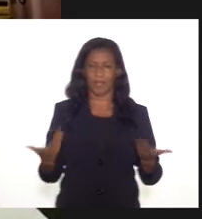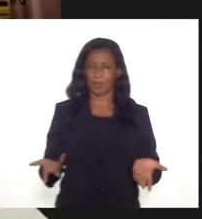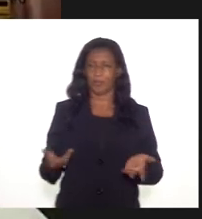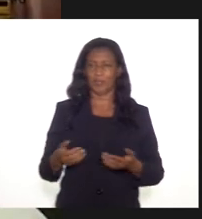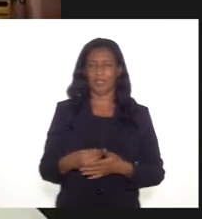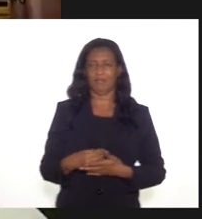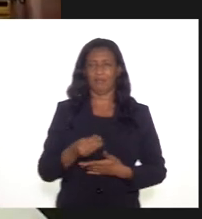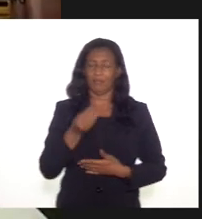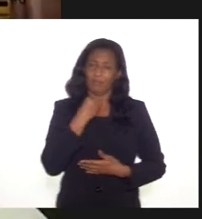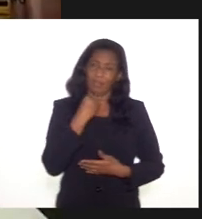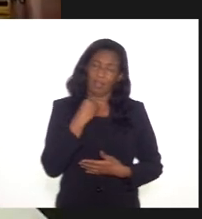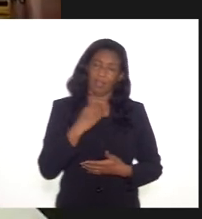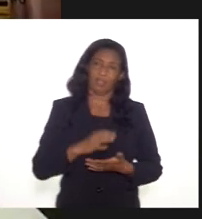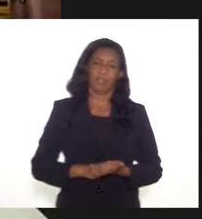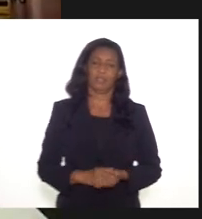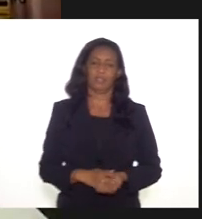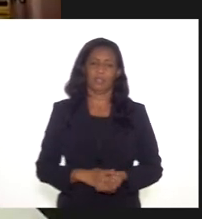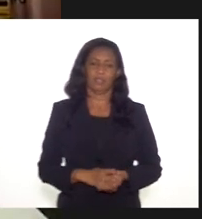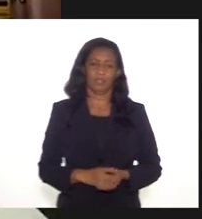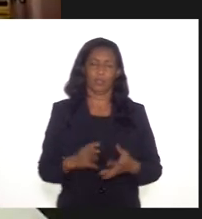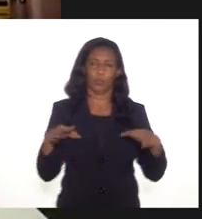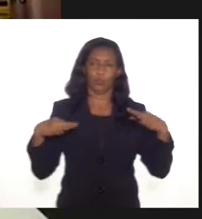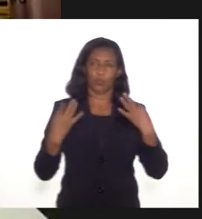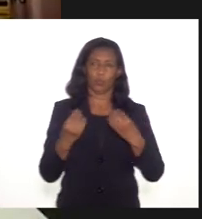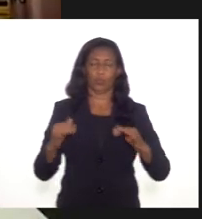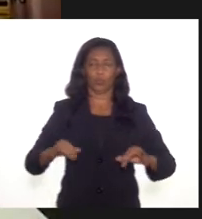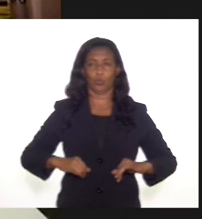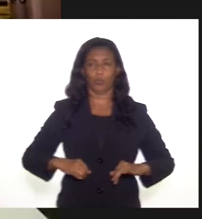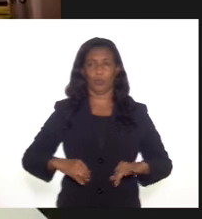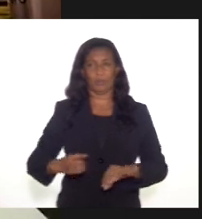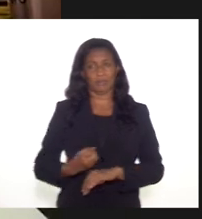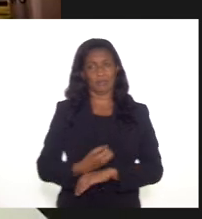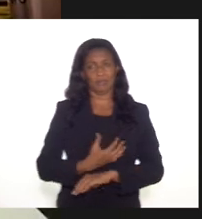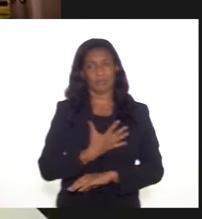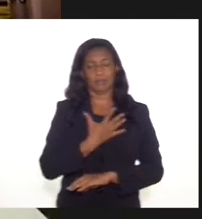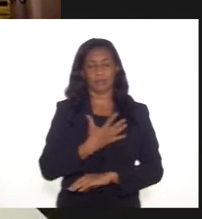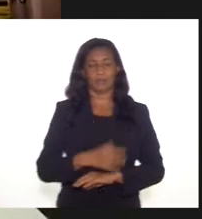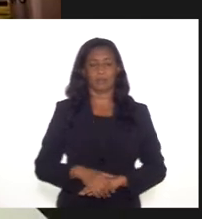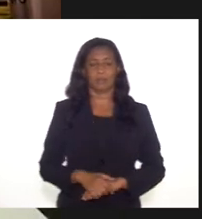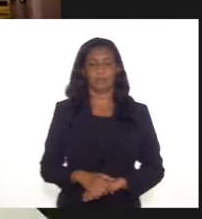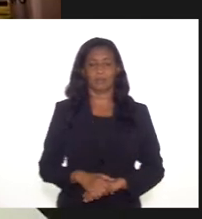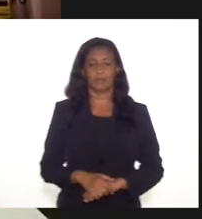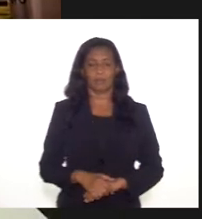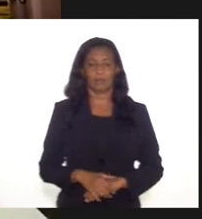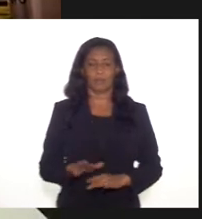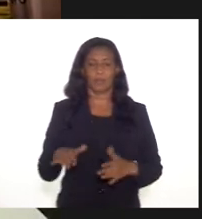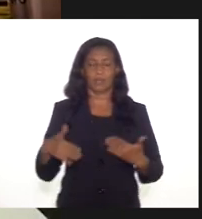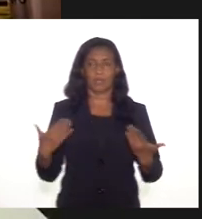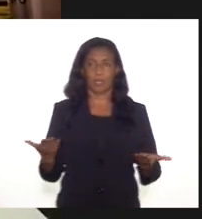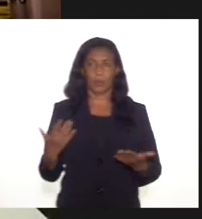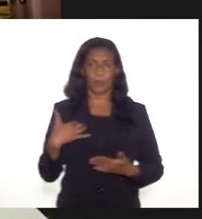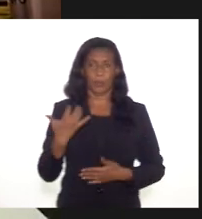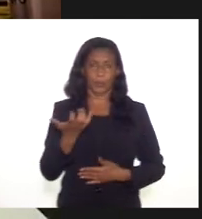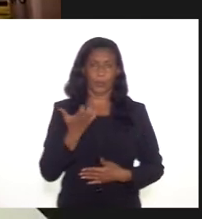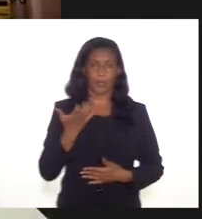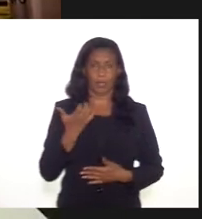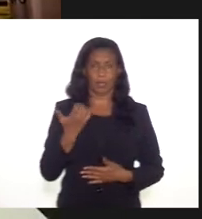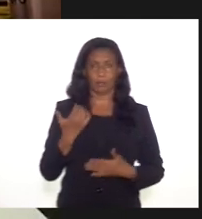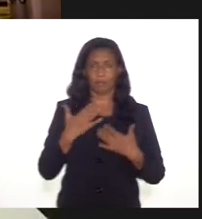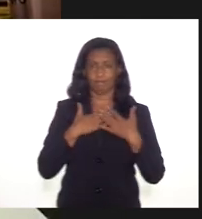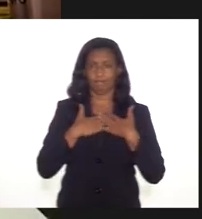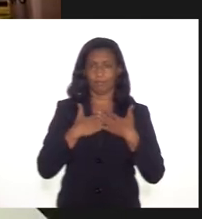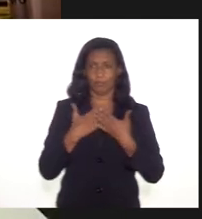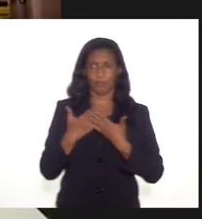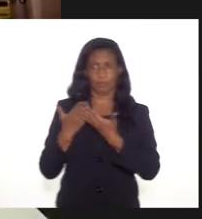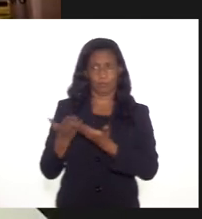vulnerabilizada com todo o sofrimento emocional que isso causa, então quero aqui deixar a minha